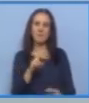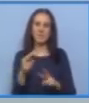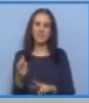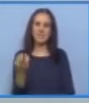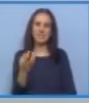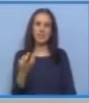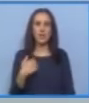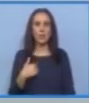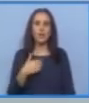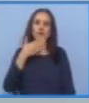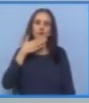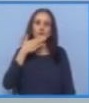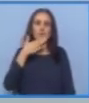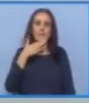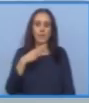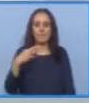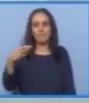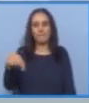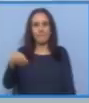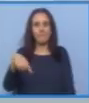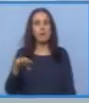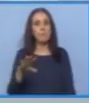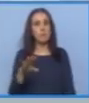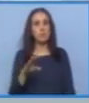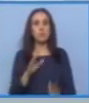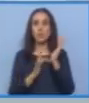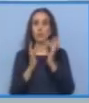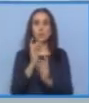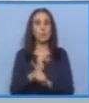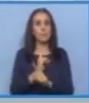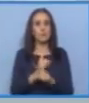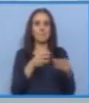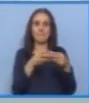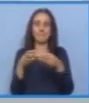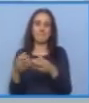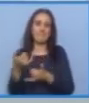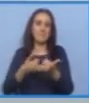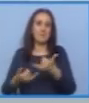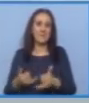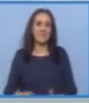exato. Fui cedido à companhia. Mas o Jesus é o mesmo, a companhia vai mudando.